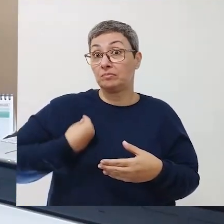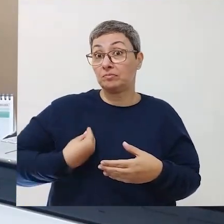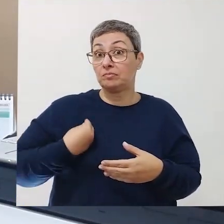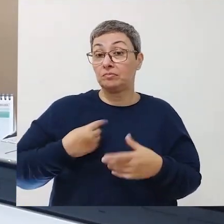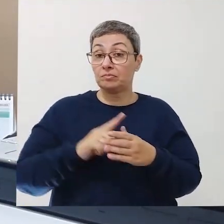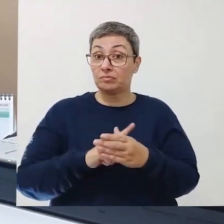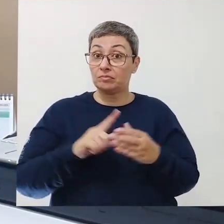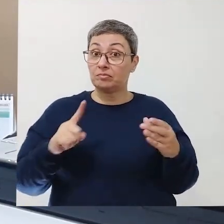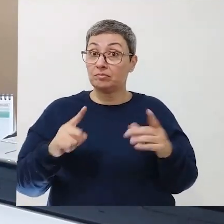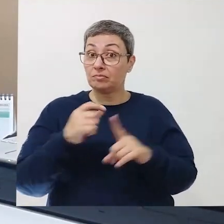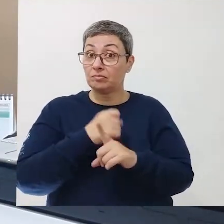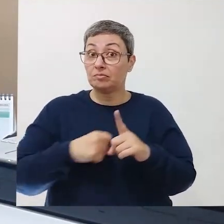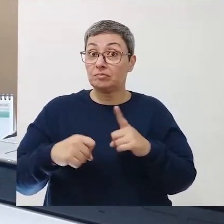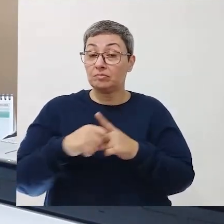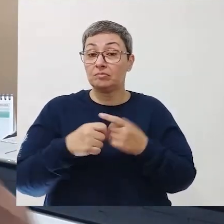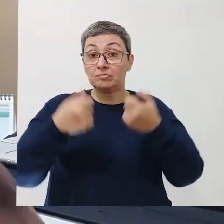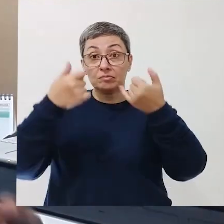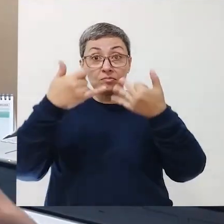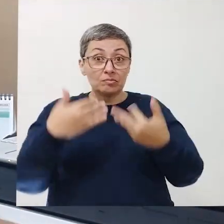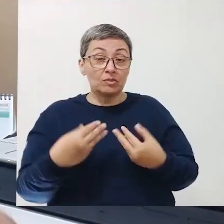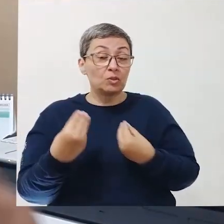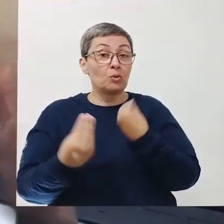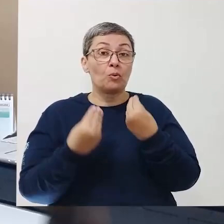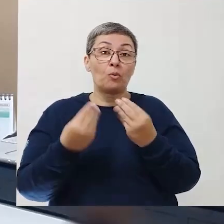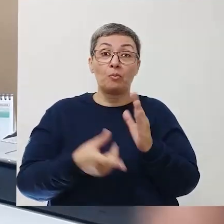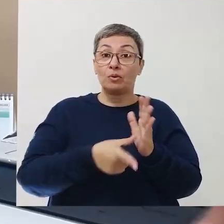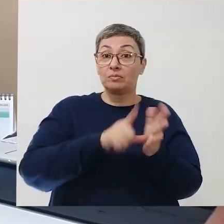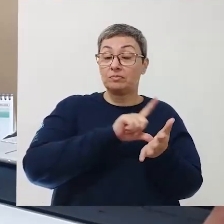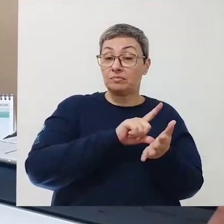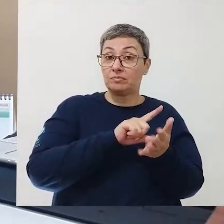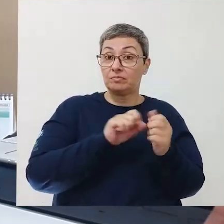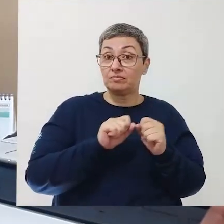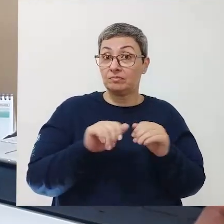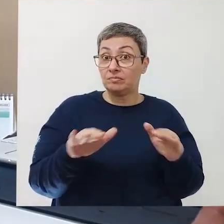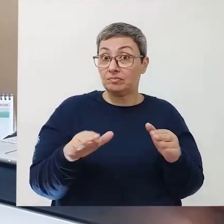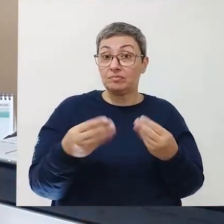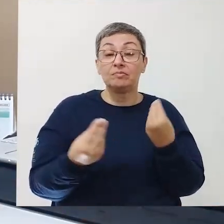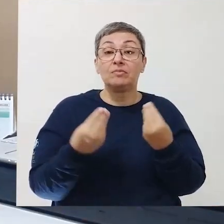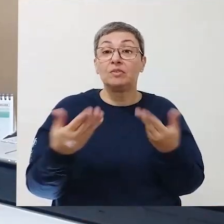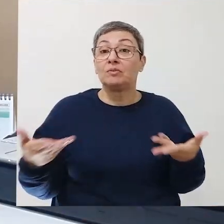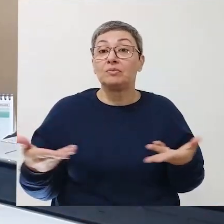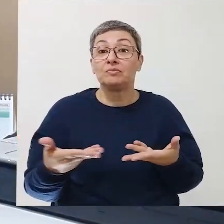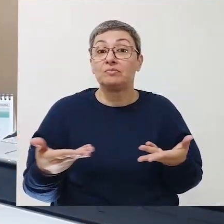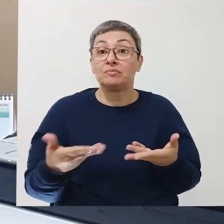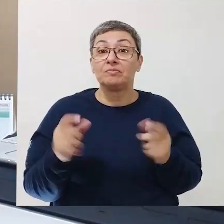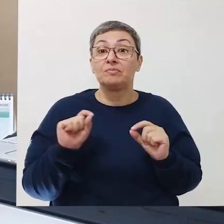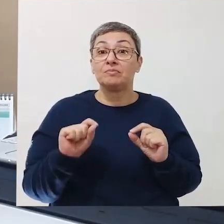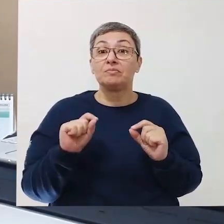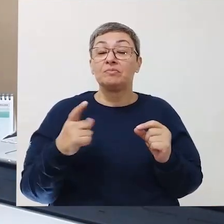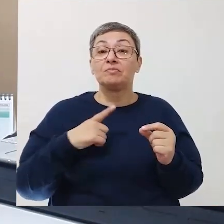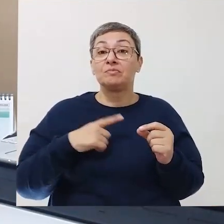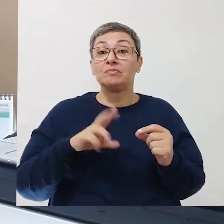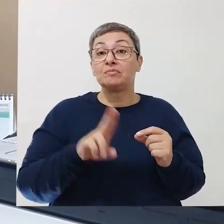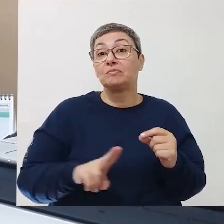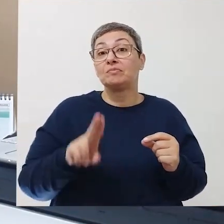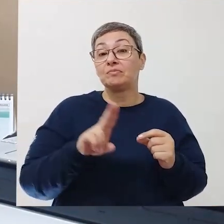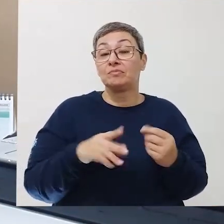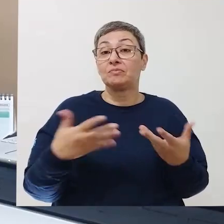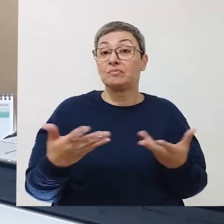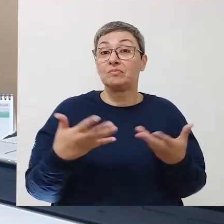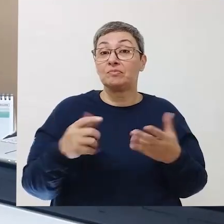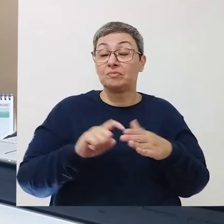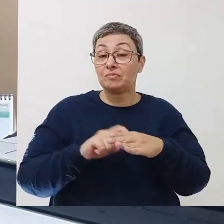Denuncie também Mais uma vez repetimos É nosso dever e obrigação Respeitar os limites das